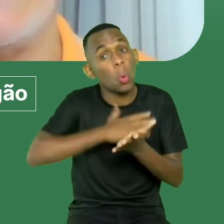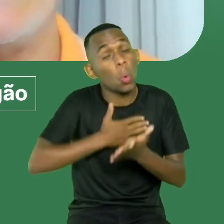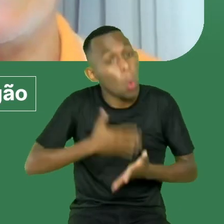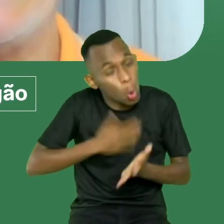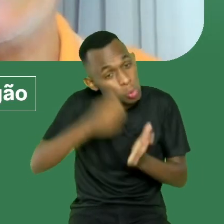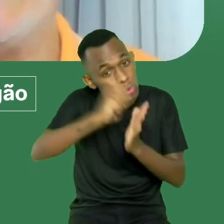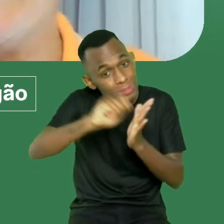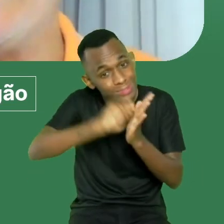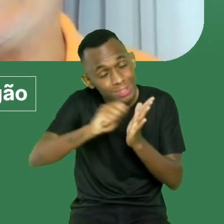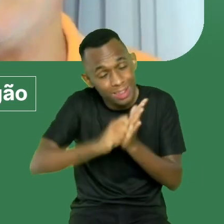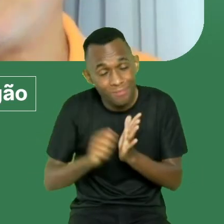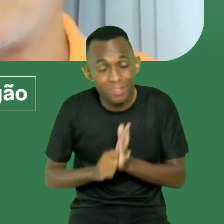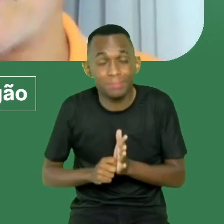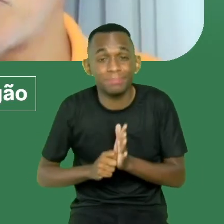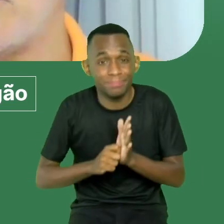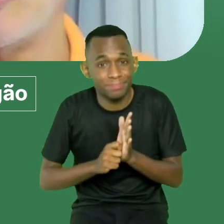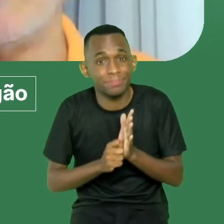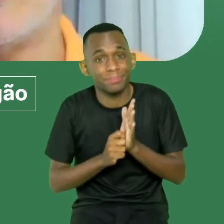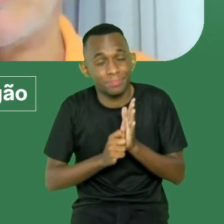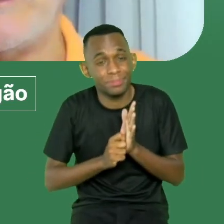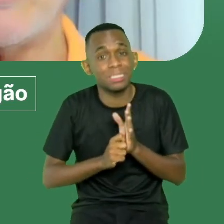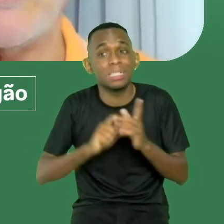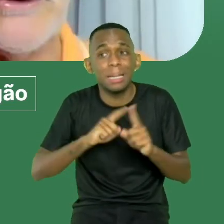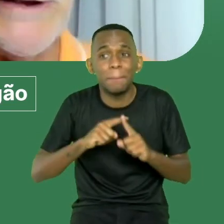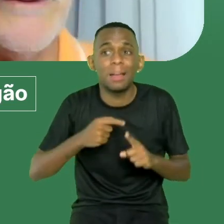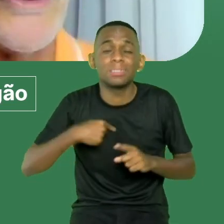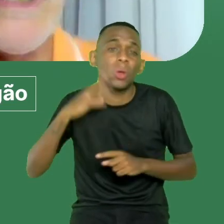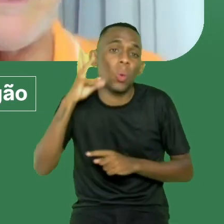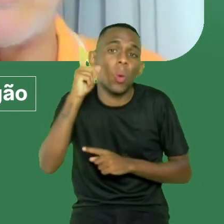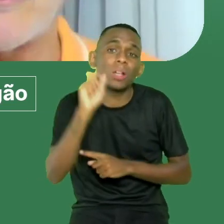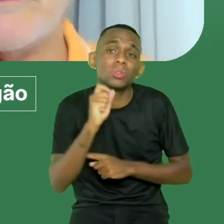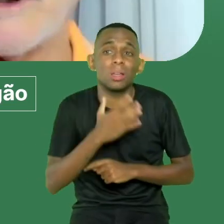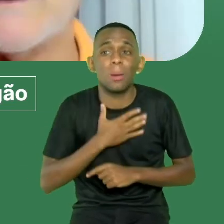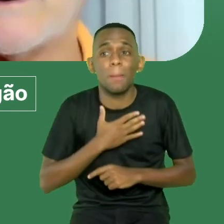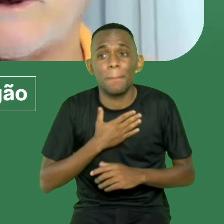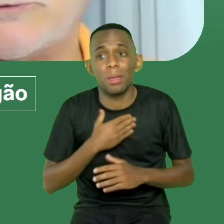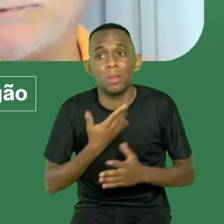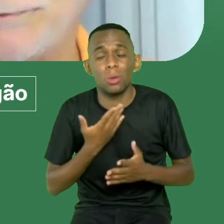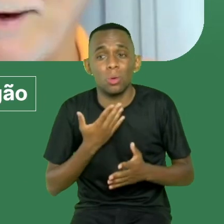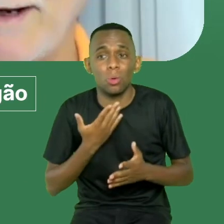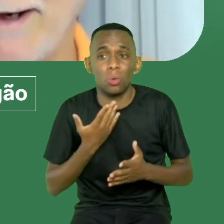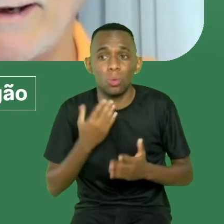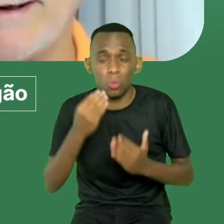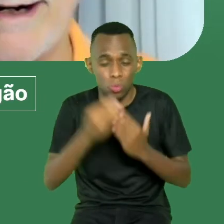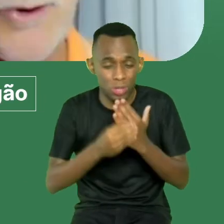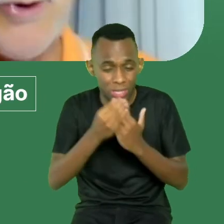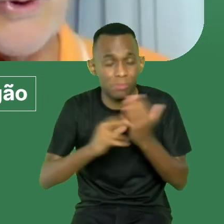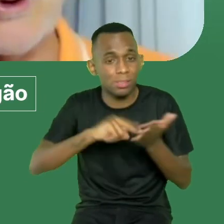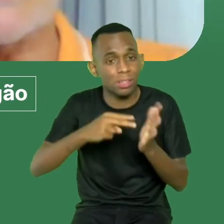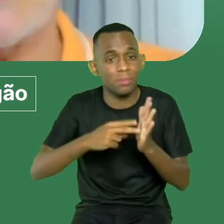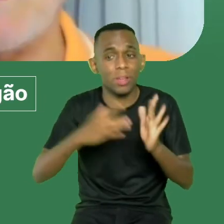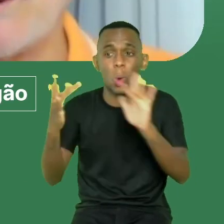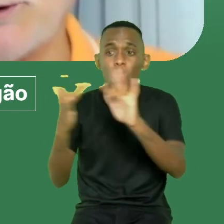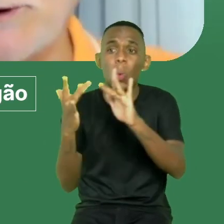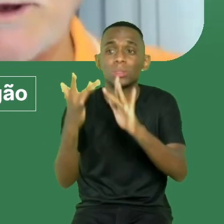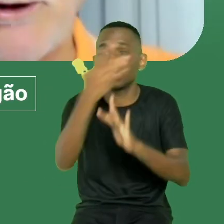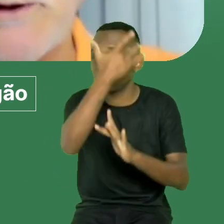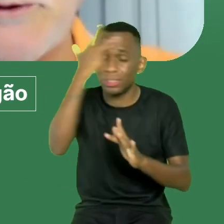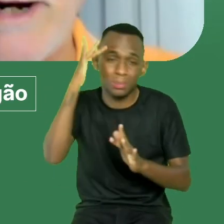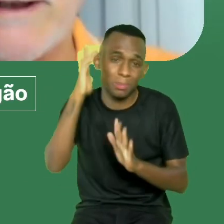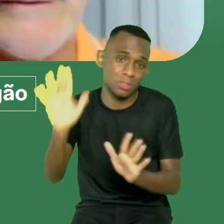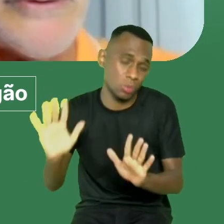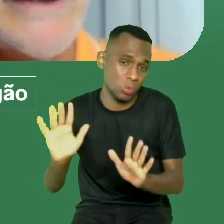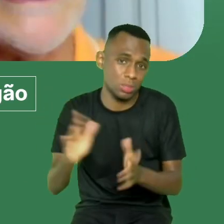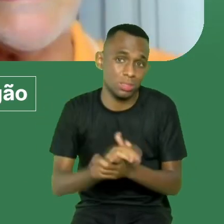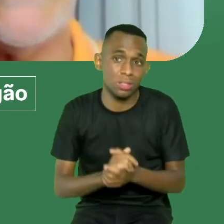assim, eu fico achando que os meus livros vão ser o meu canal de comunicação, né, com outras pessoas que não